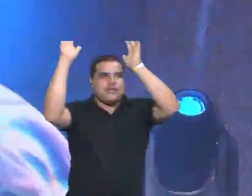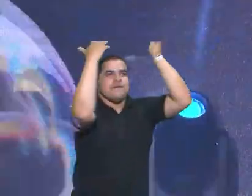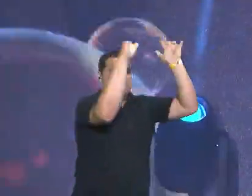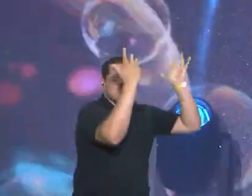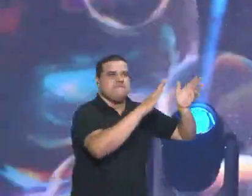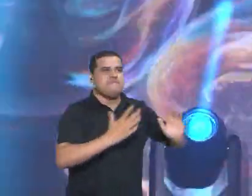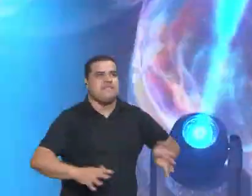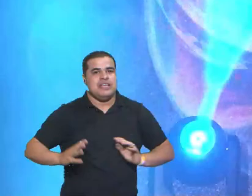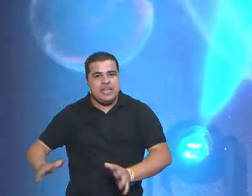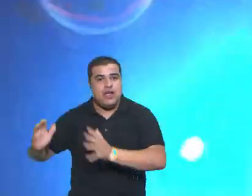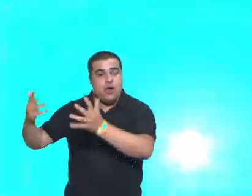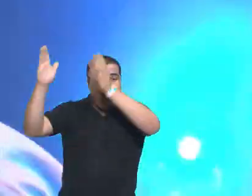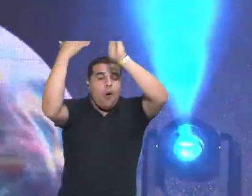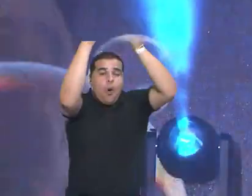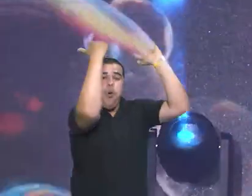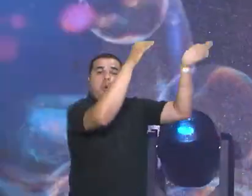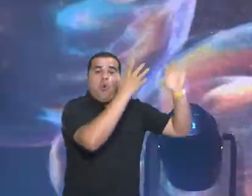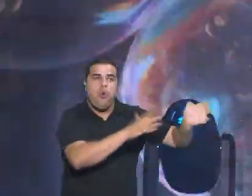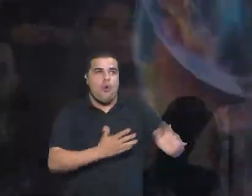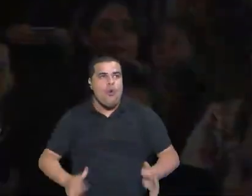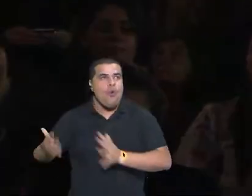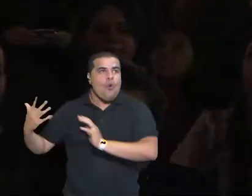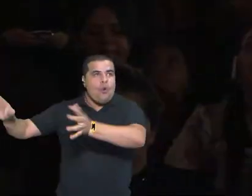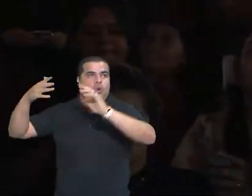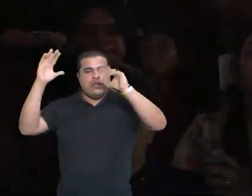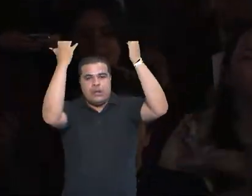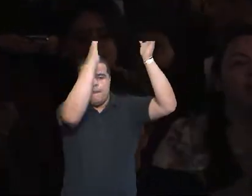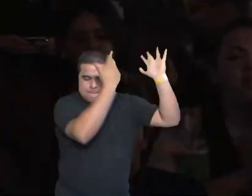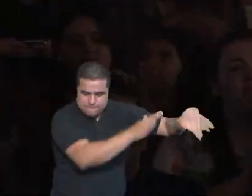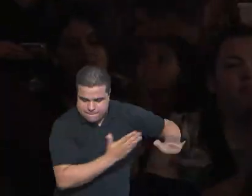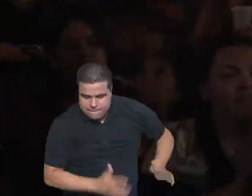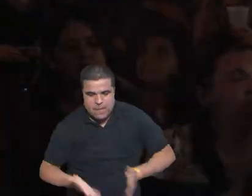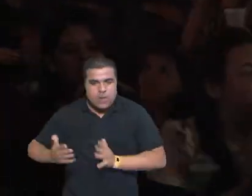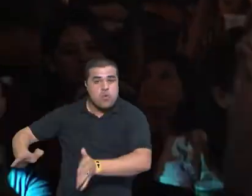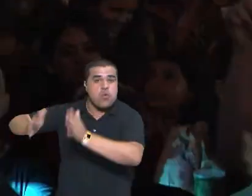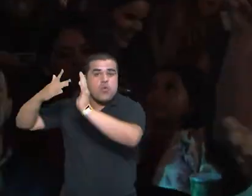vamos dobrar essas Palmas assim